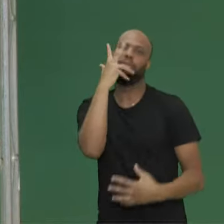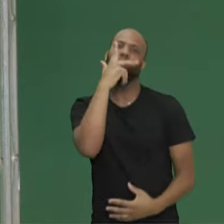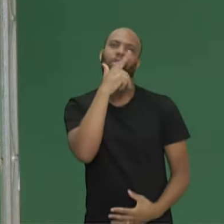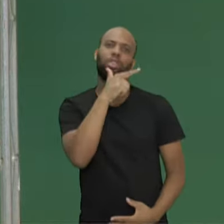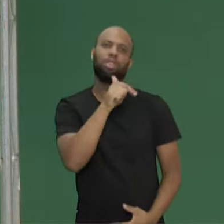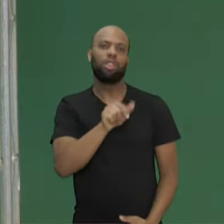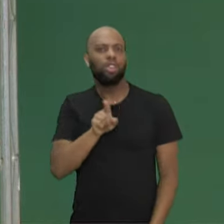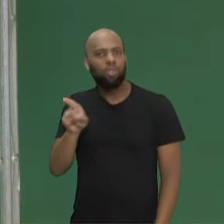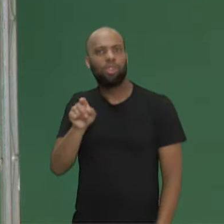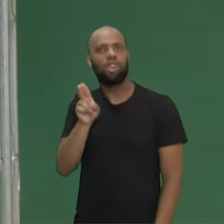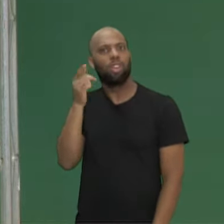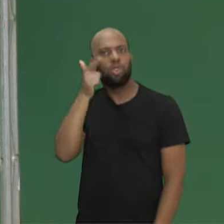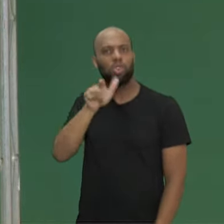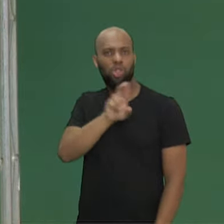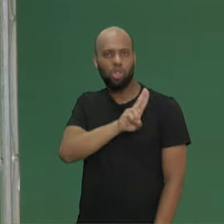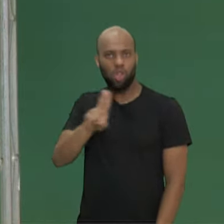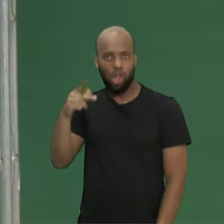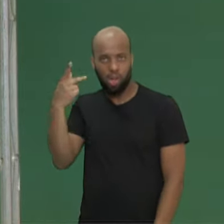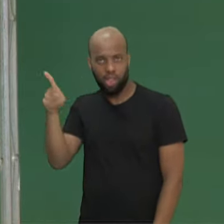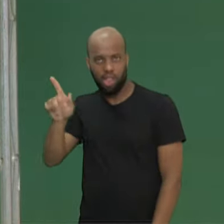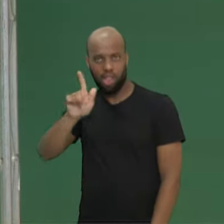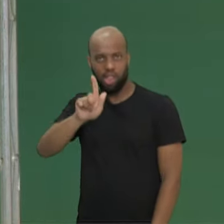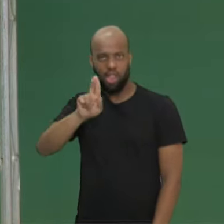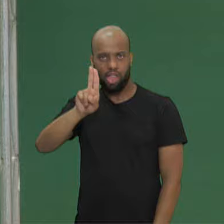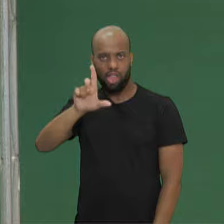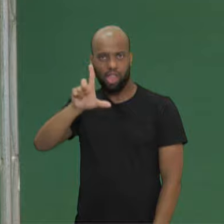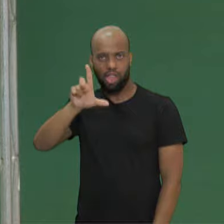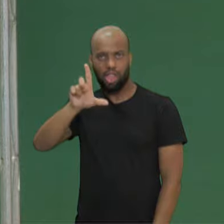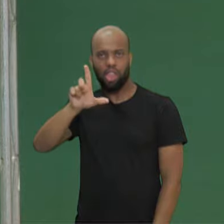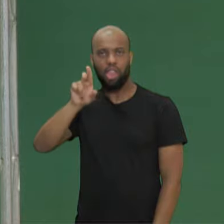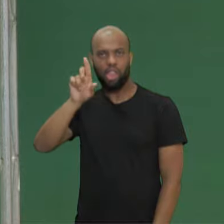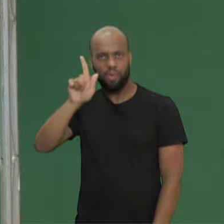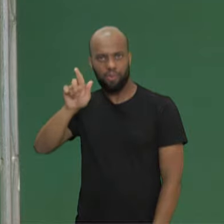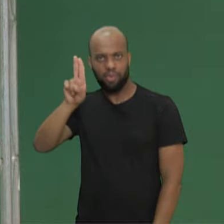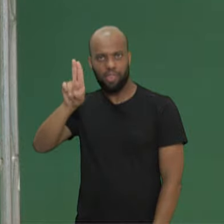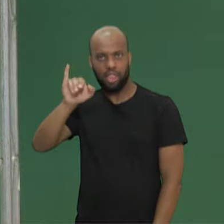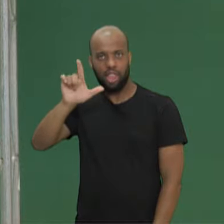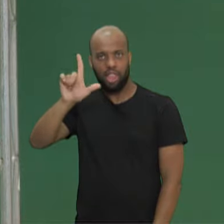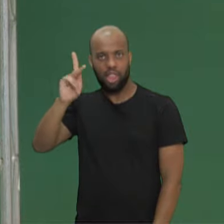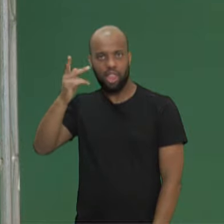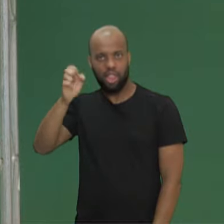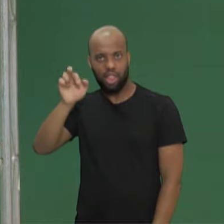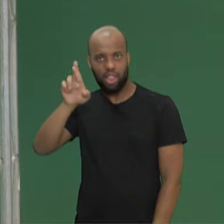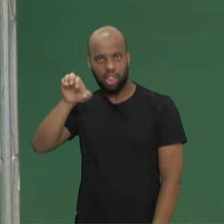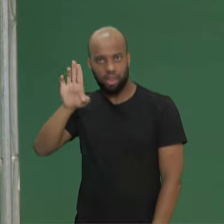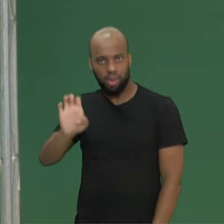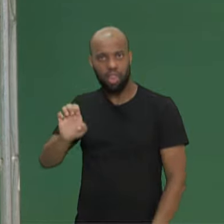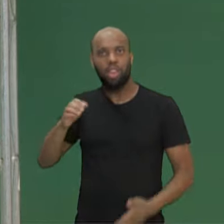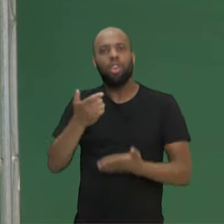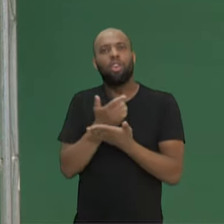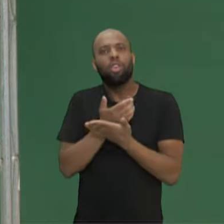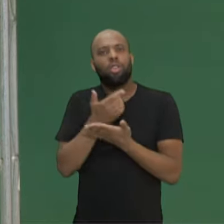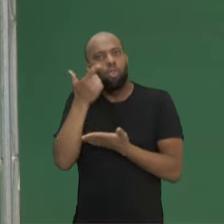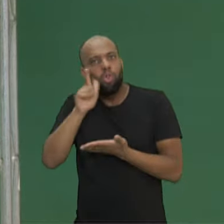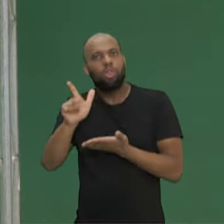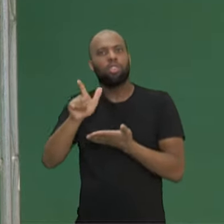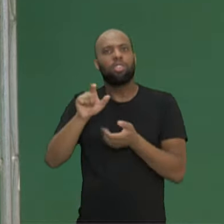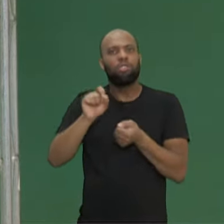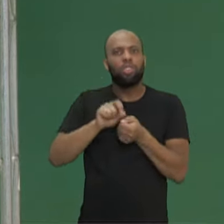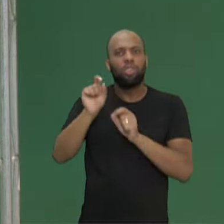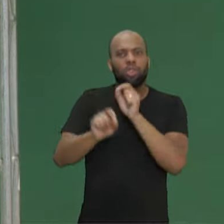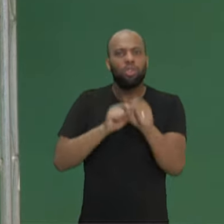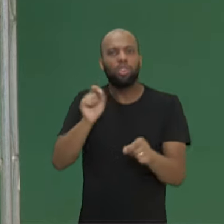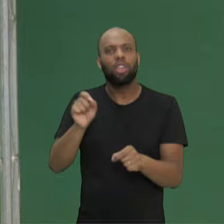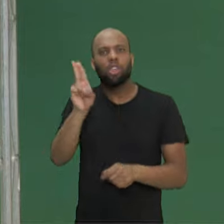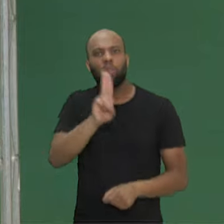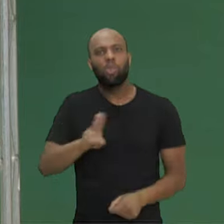o Guilherme, né, iluminador desse espetáculo, conseguiu trazer esse glamour, essa energia de estrela para essa cena,